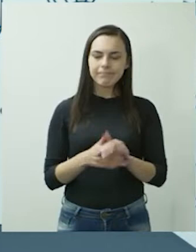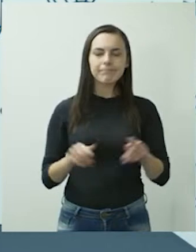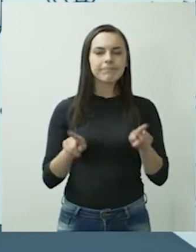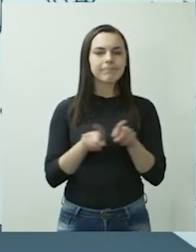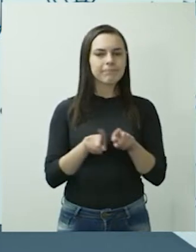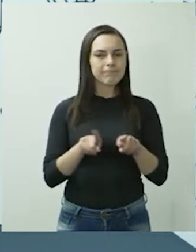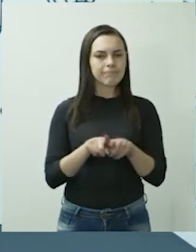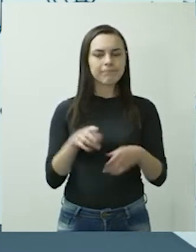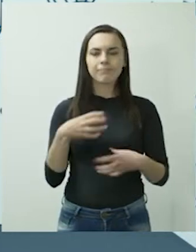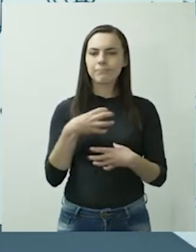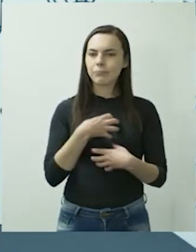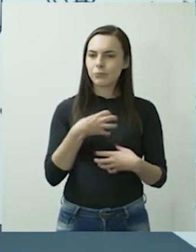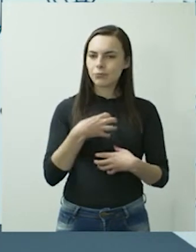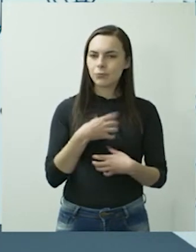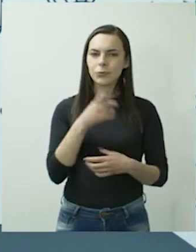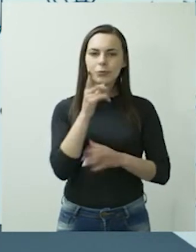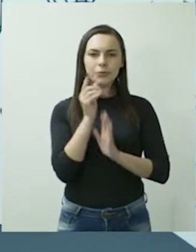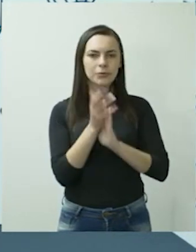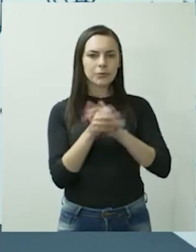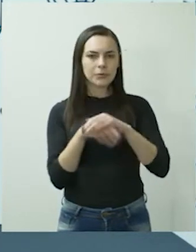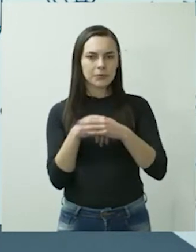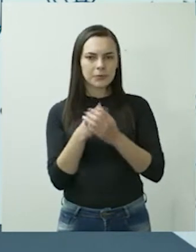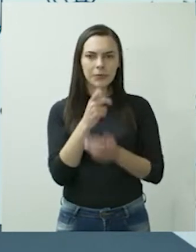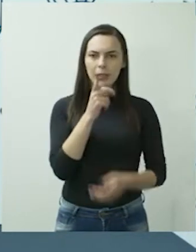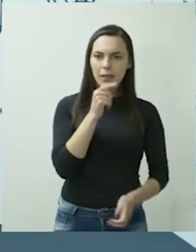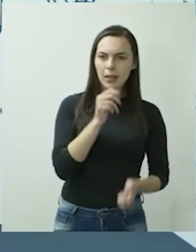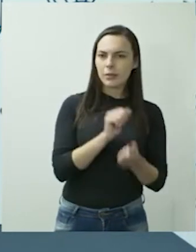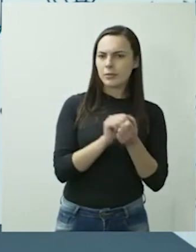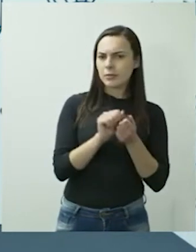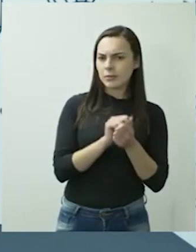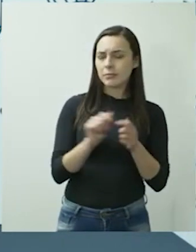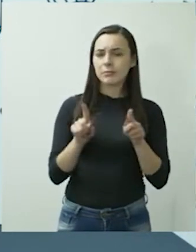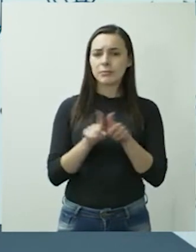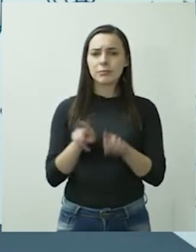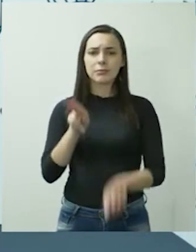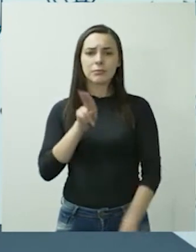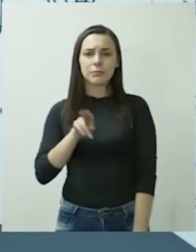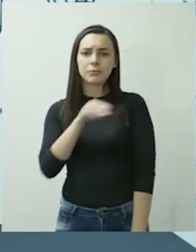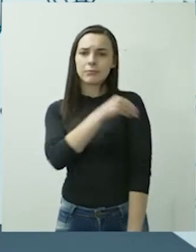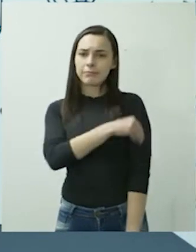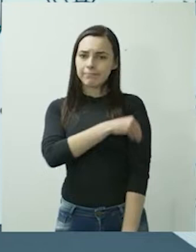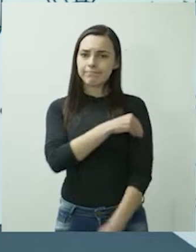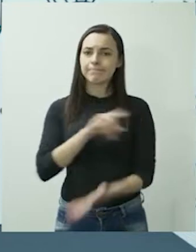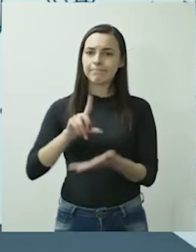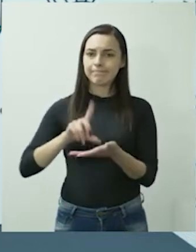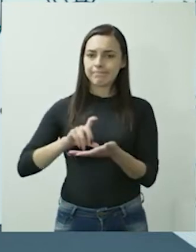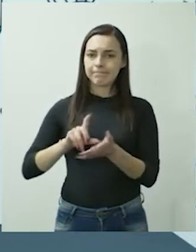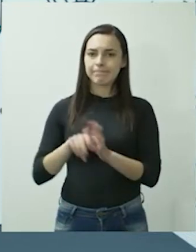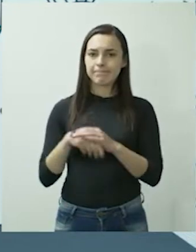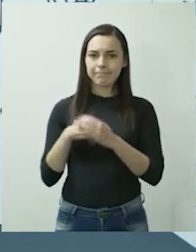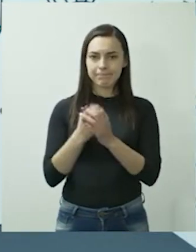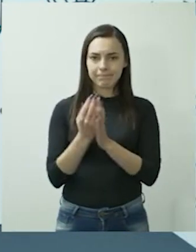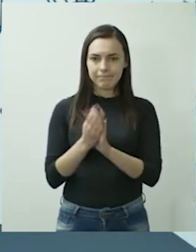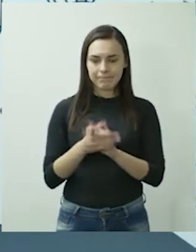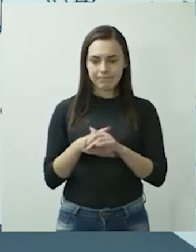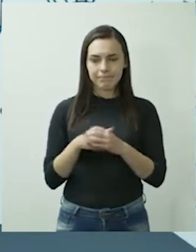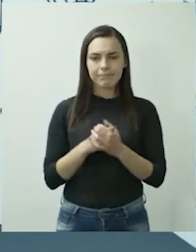mesma forma que lavamos as mãos com a água e o sabão, devemos usar o álcool em gel. E assim